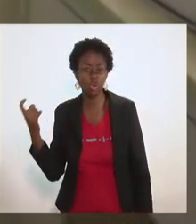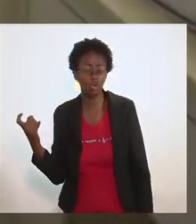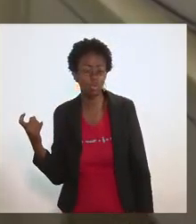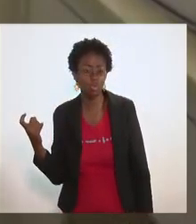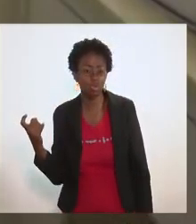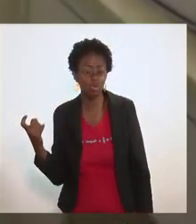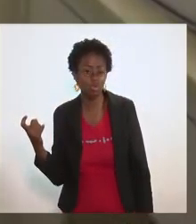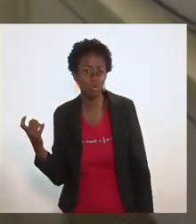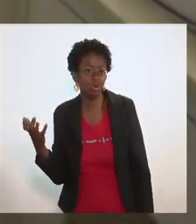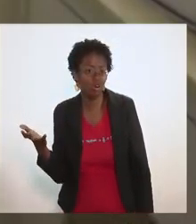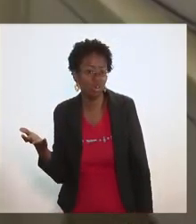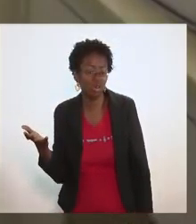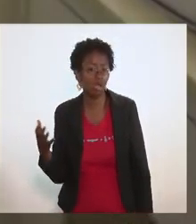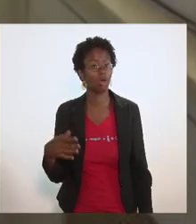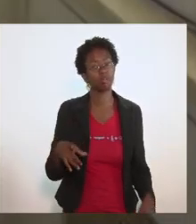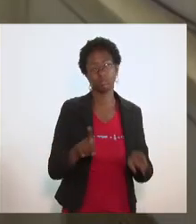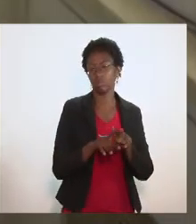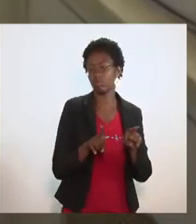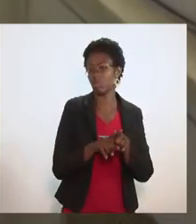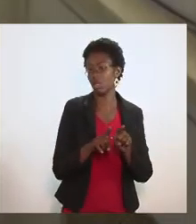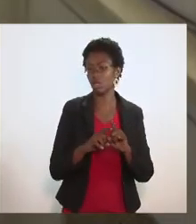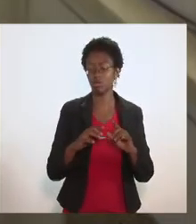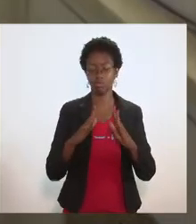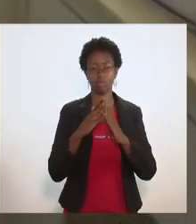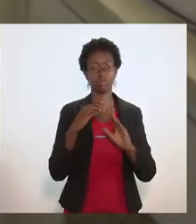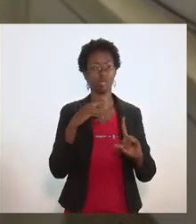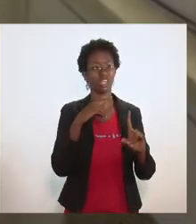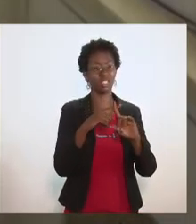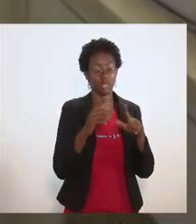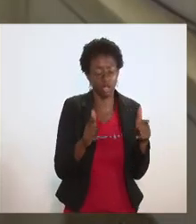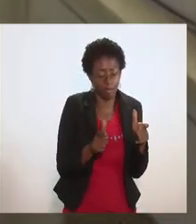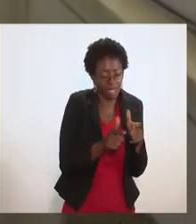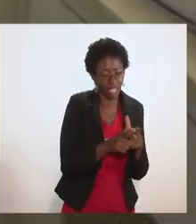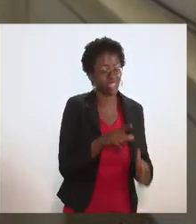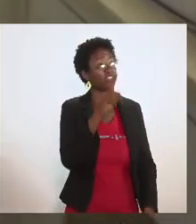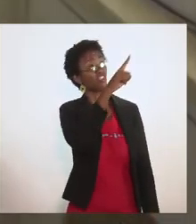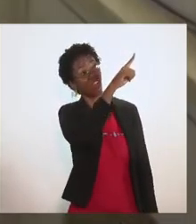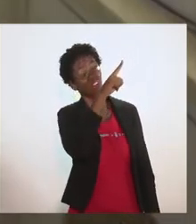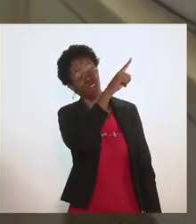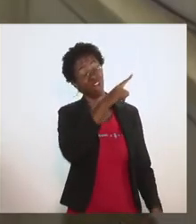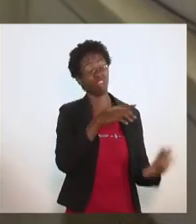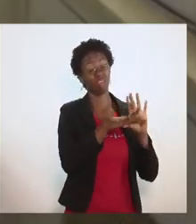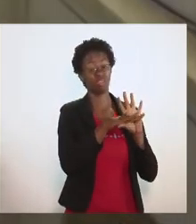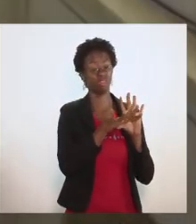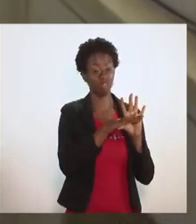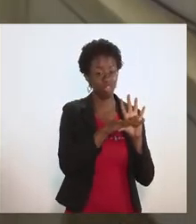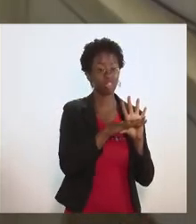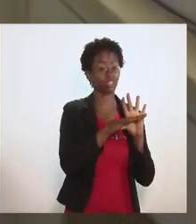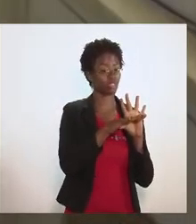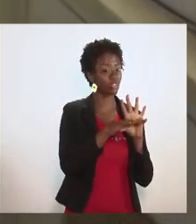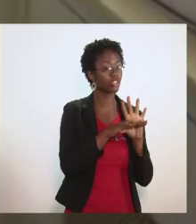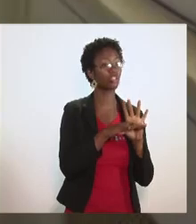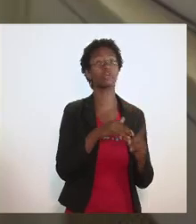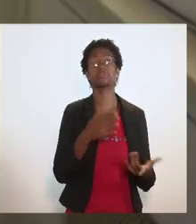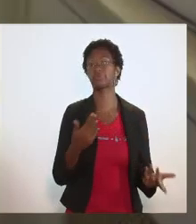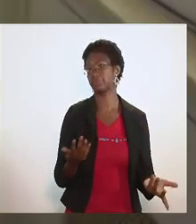tombada aqui pela Assembleia Legislativa, a casa de Xangô. Você vai fazer tratamento